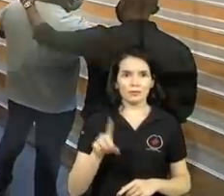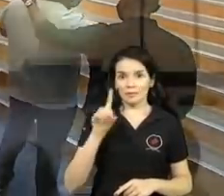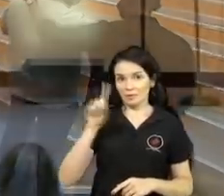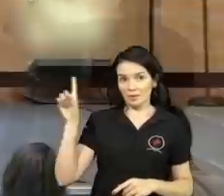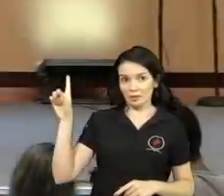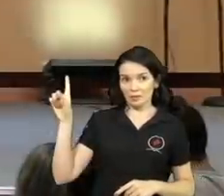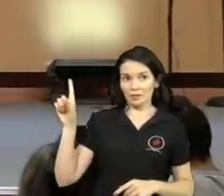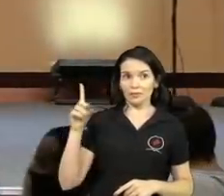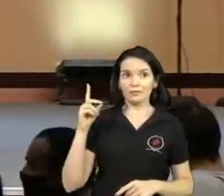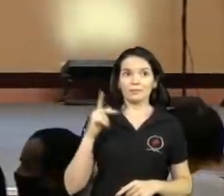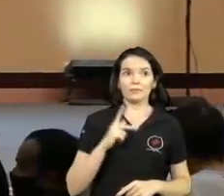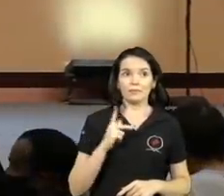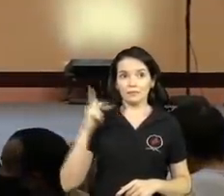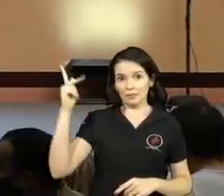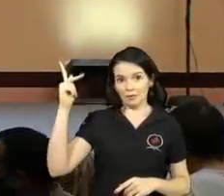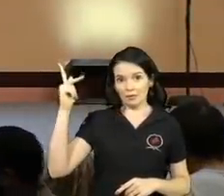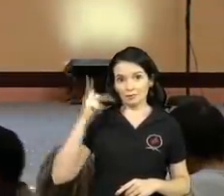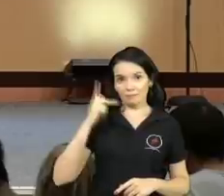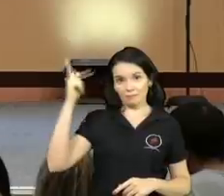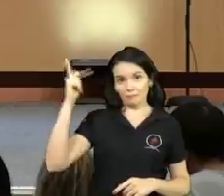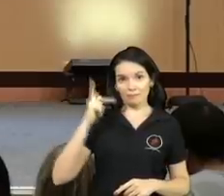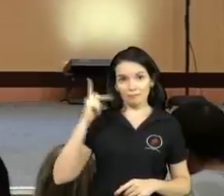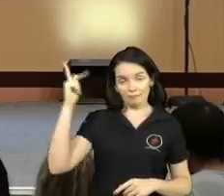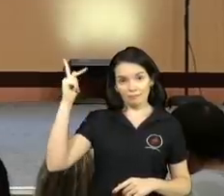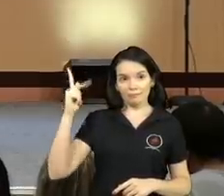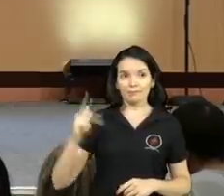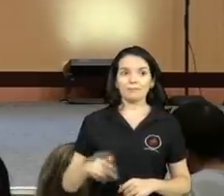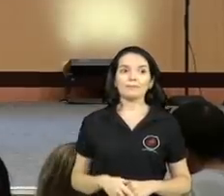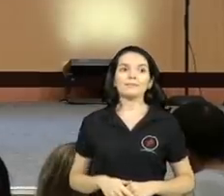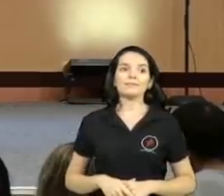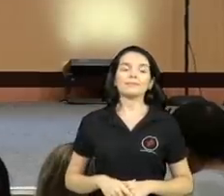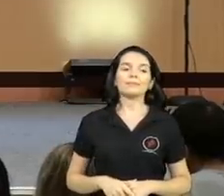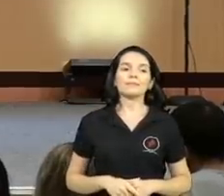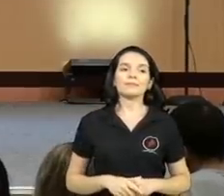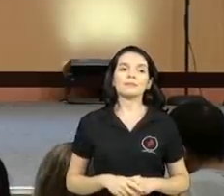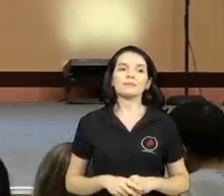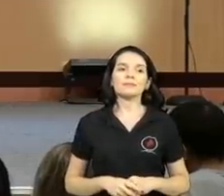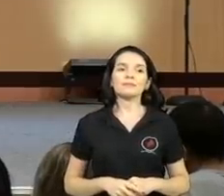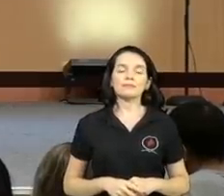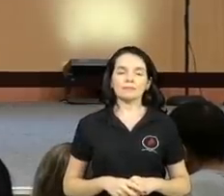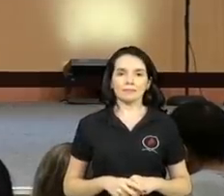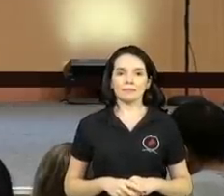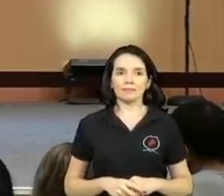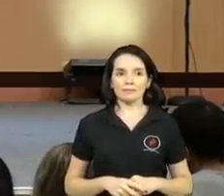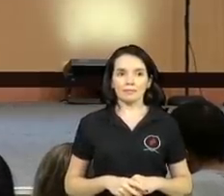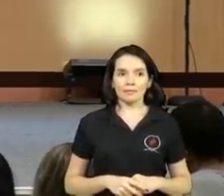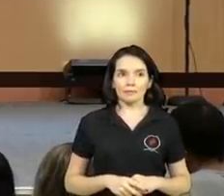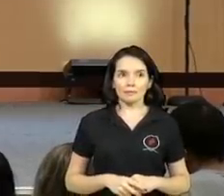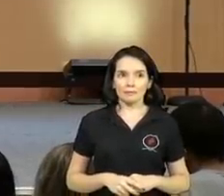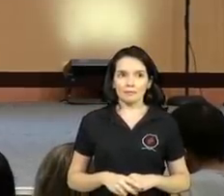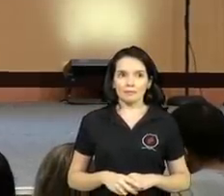É você e Deus. Não é você e o pastor. É você e Deus.